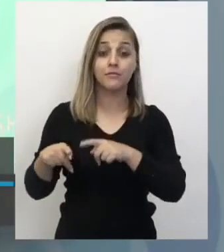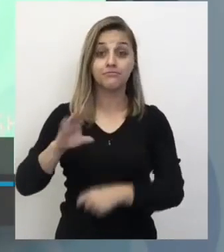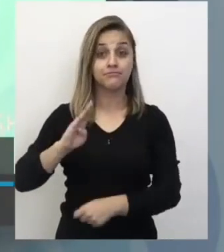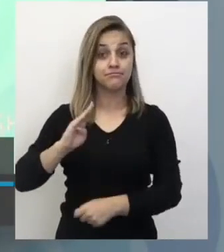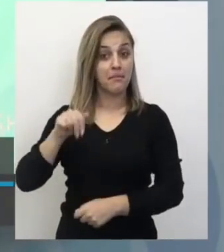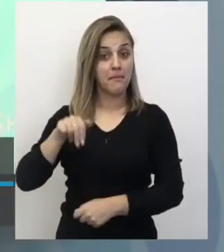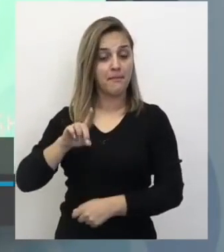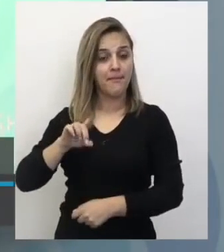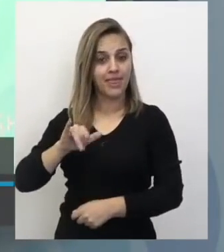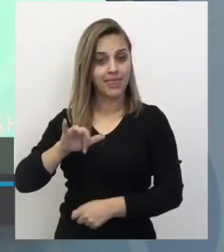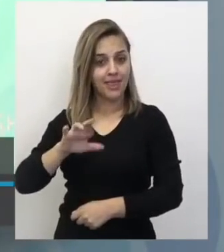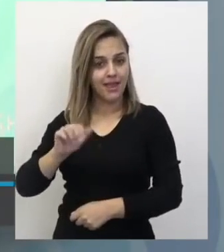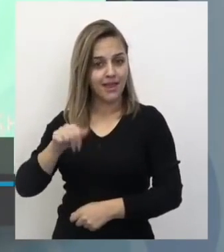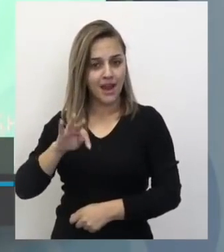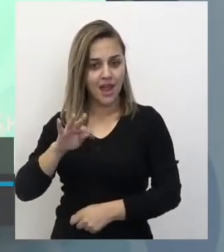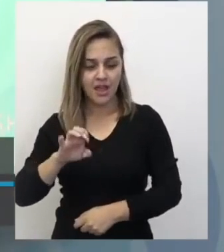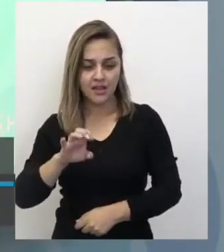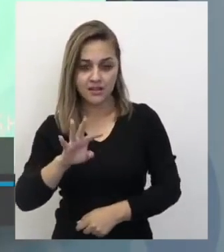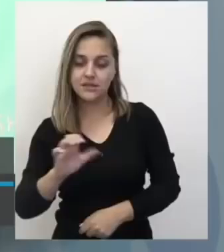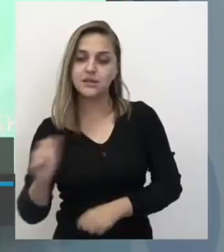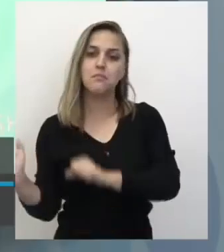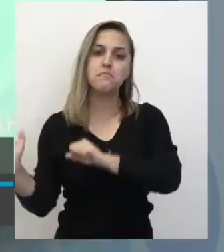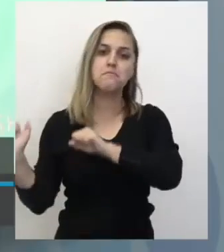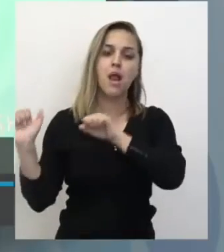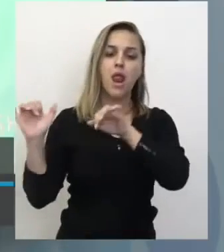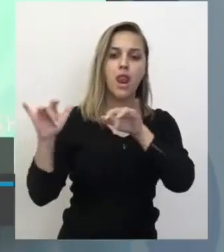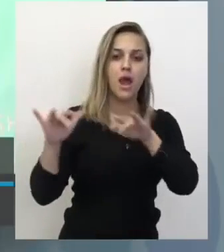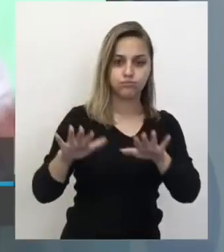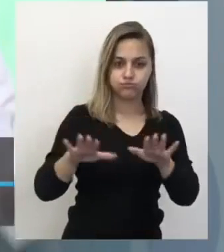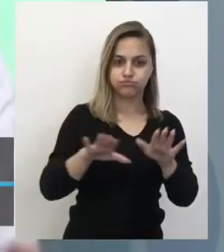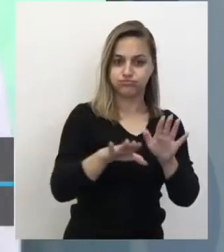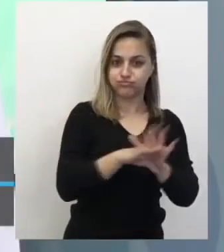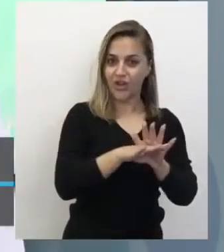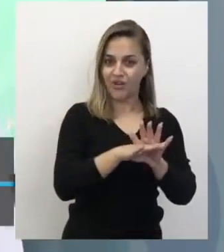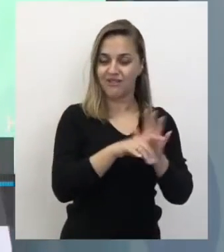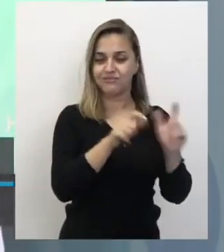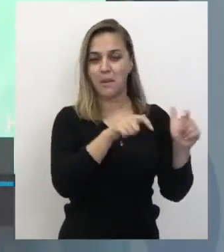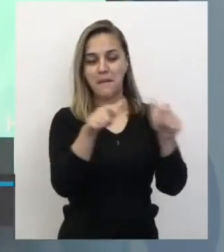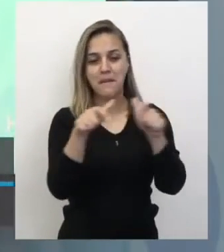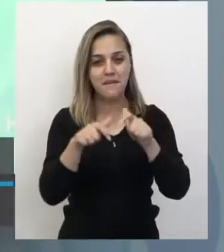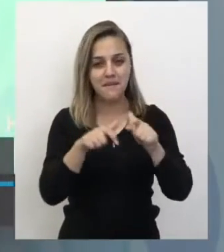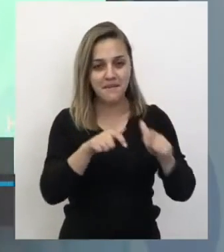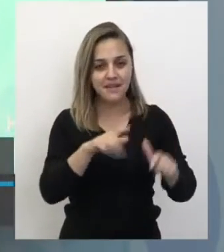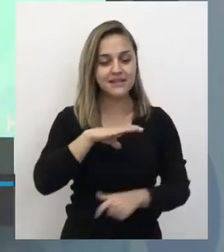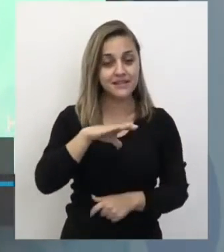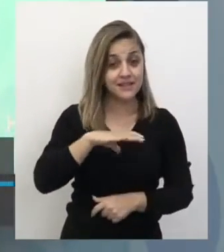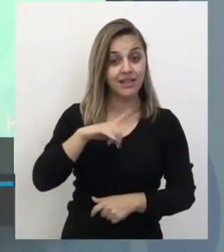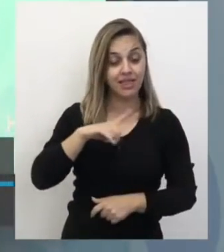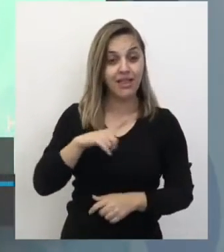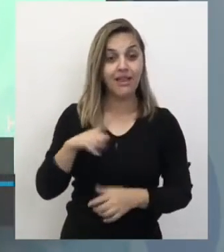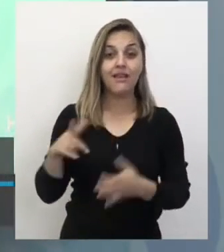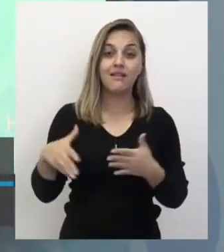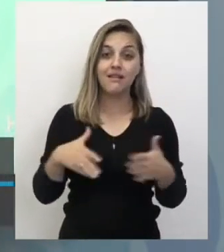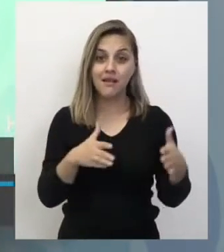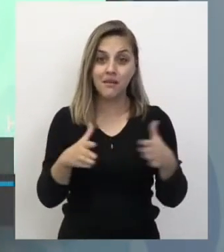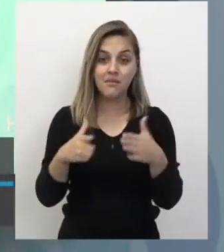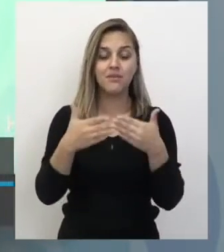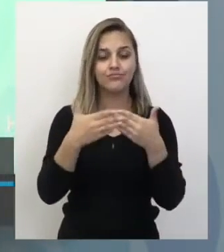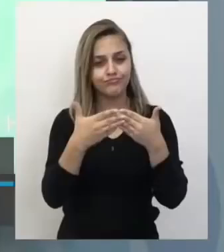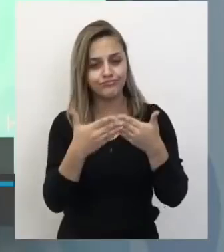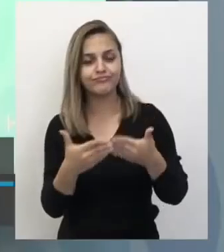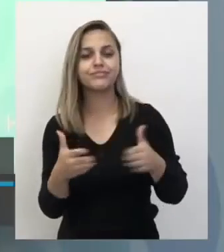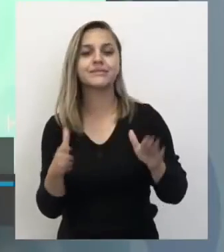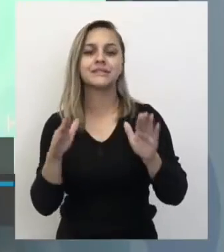adentrar ali o nosso país, tal, interiorzão, eles vão abrindo o caminho, né, vão fazendo seus pontos de apoio